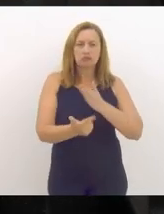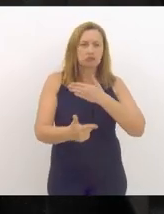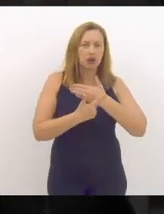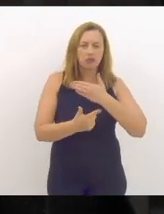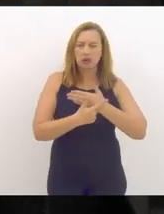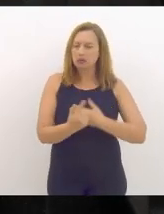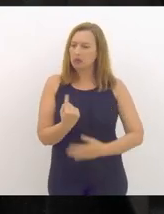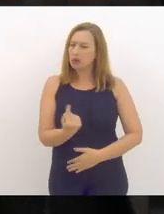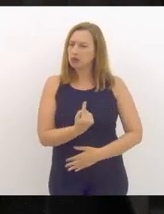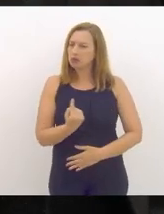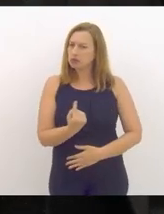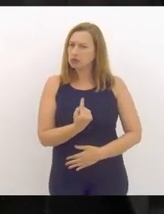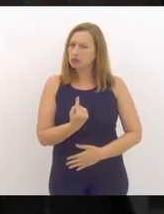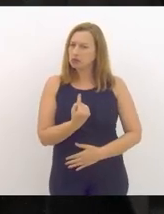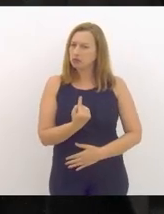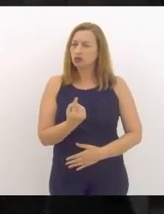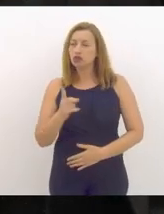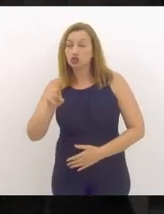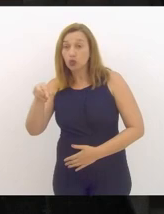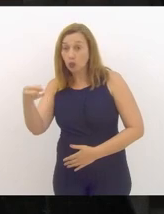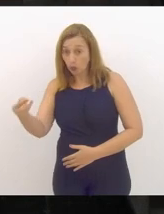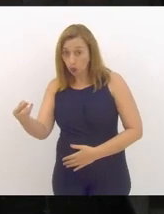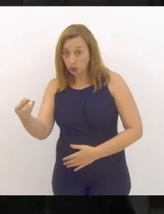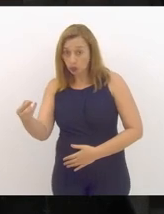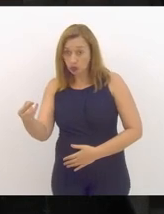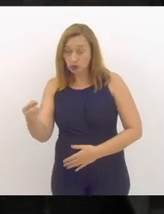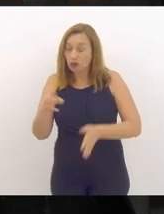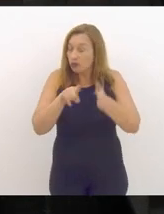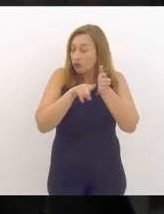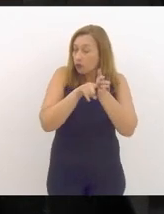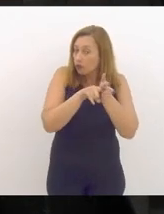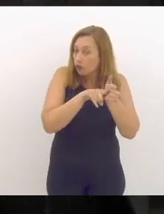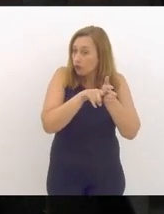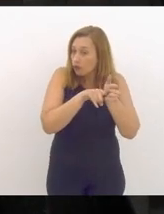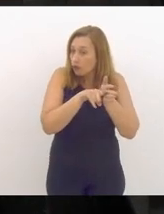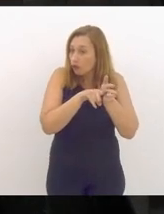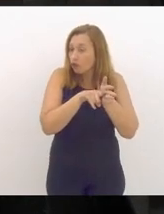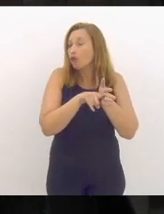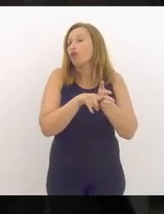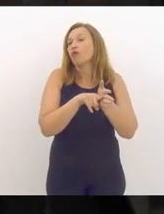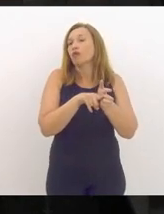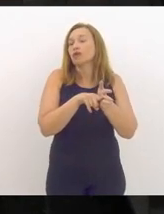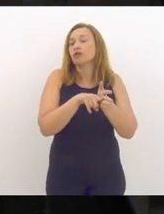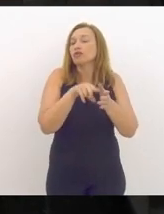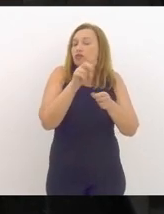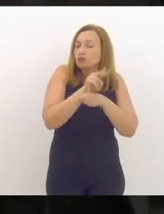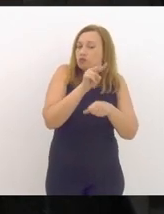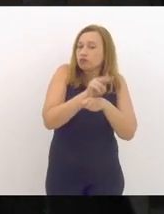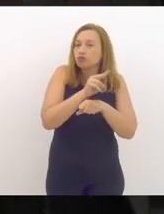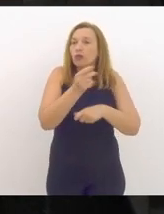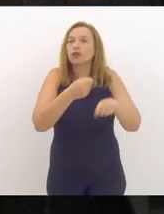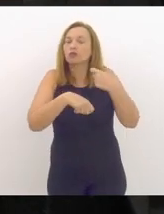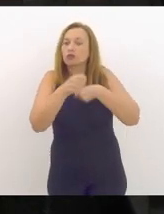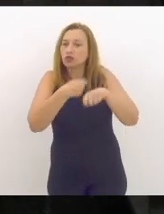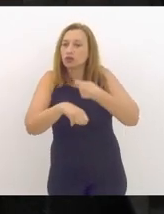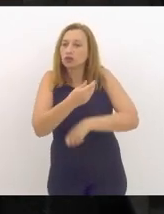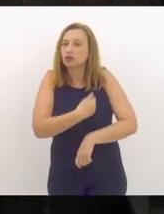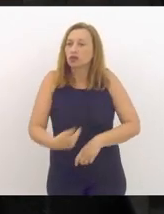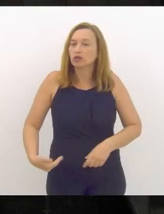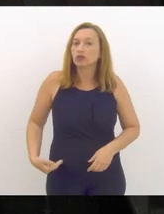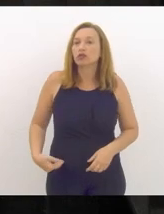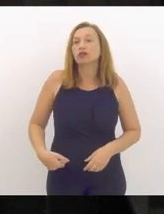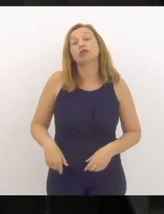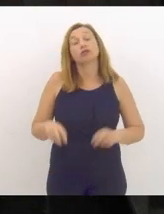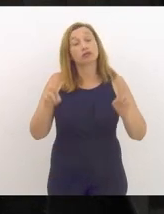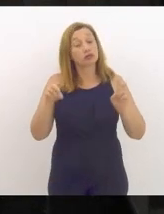mistério, de tantos outros, o de fiscalizar a administração pública e aí, no